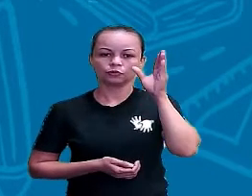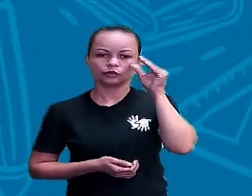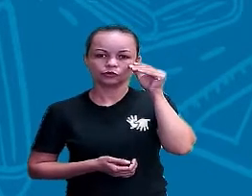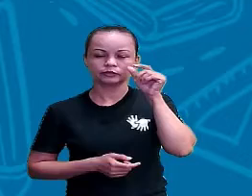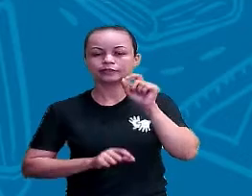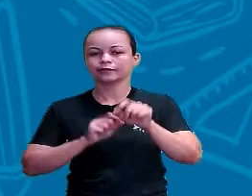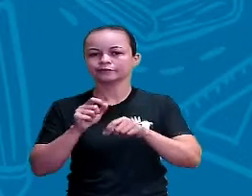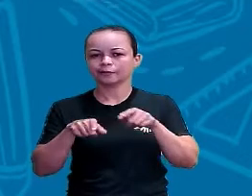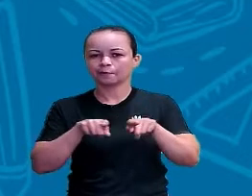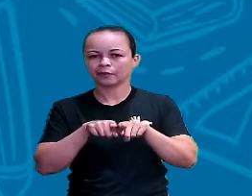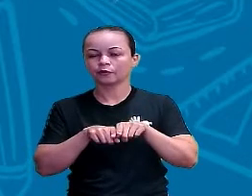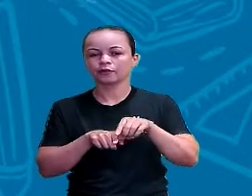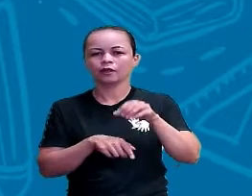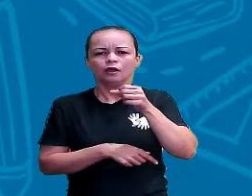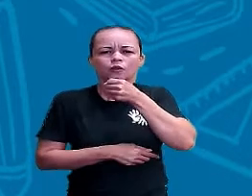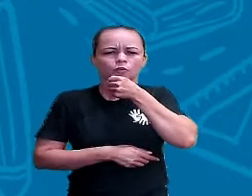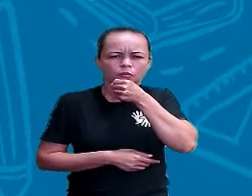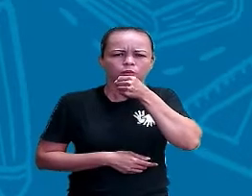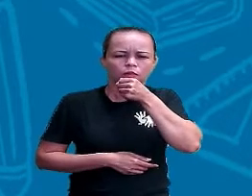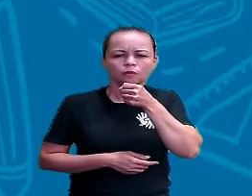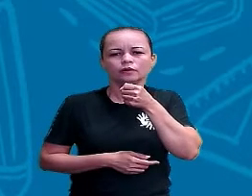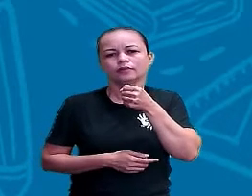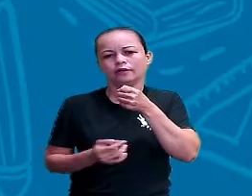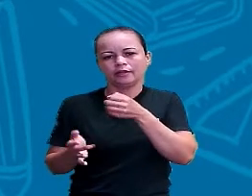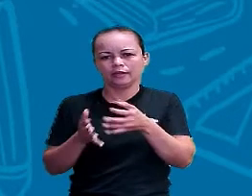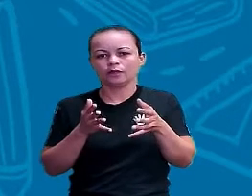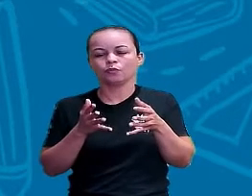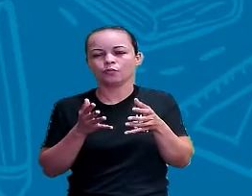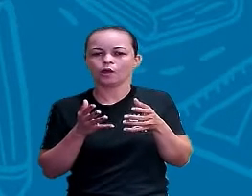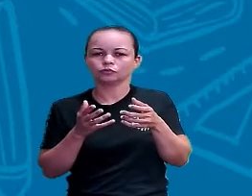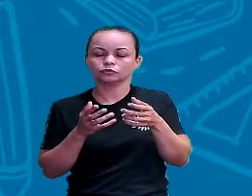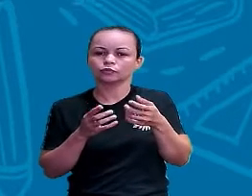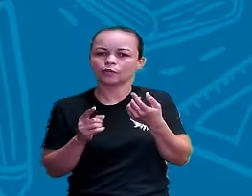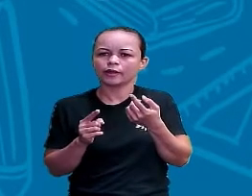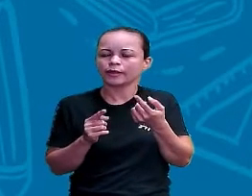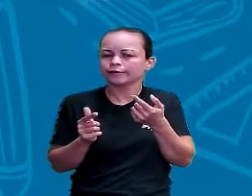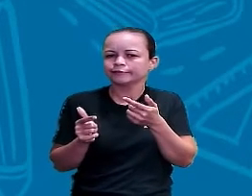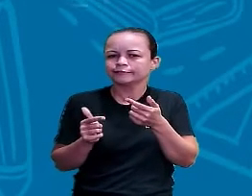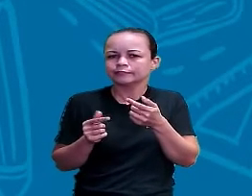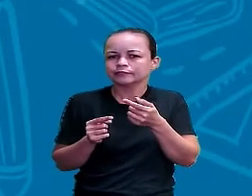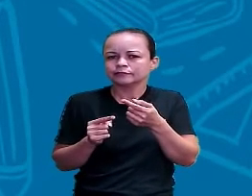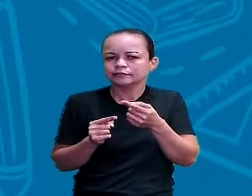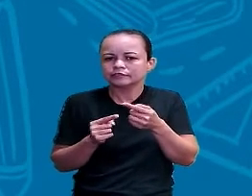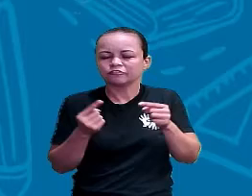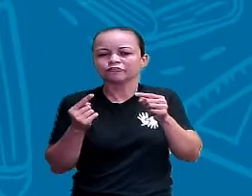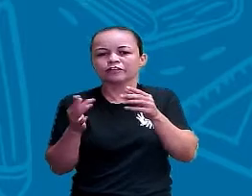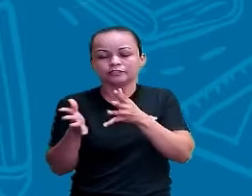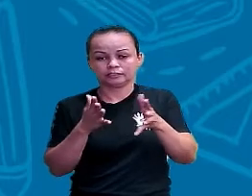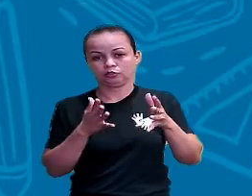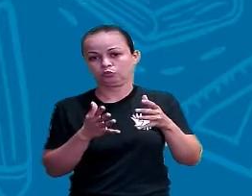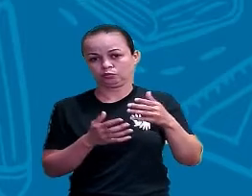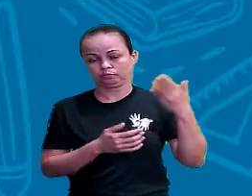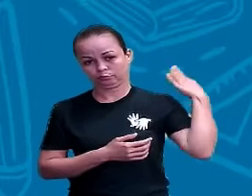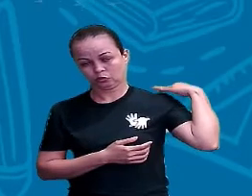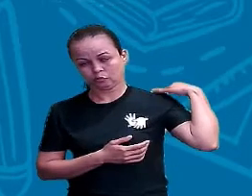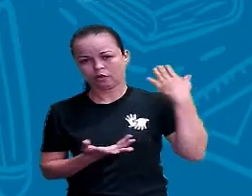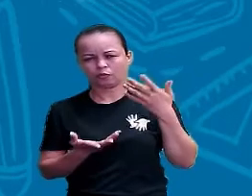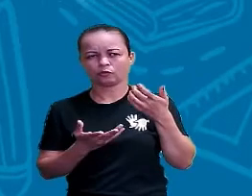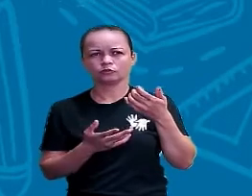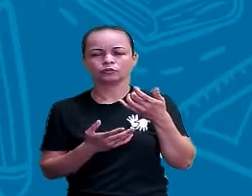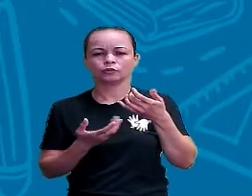a tosse é uma autodefesa do nosso pulmão, tá certo? Como eu tinha dito para vocês, aquelas pessoas que têm